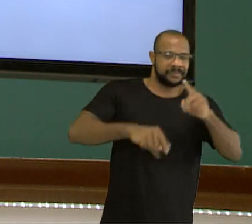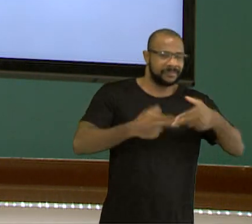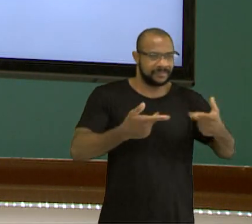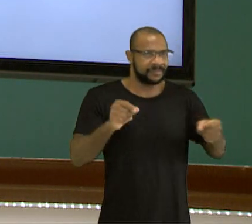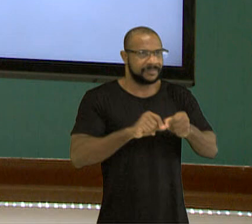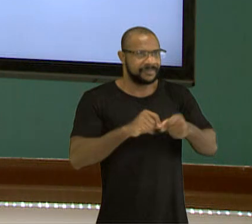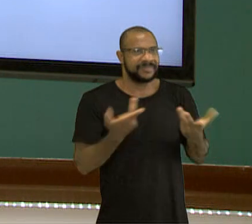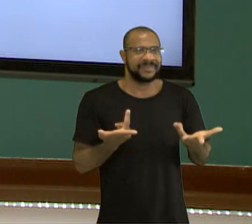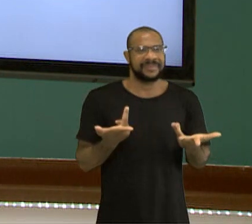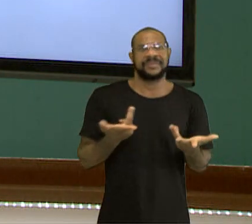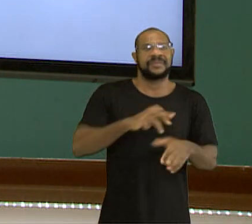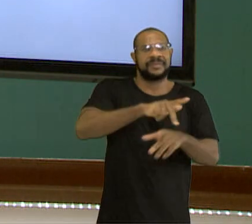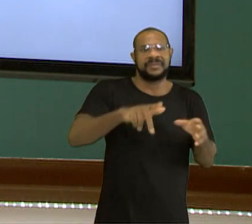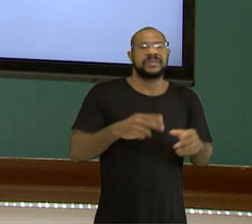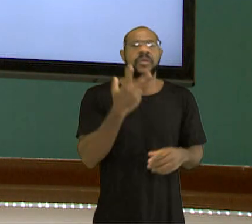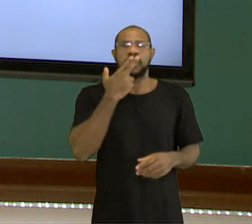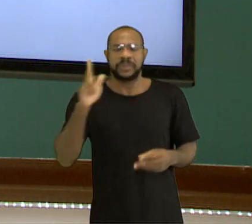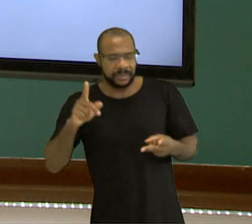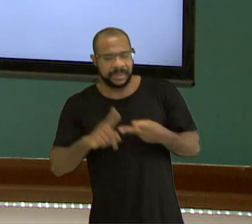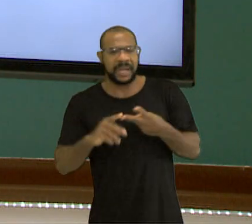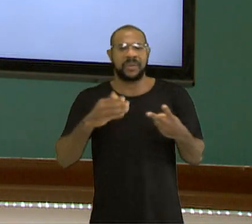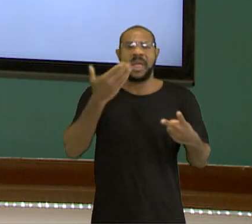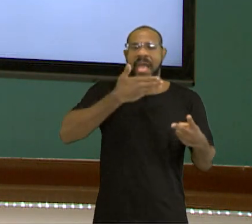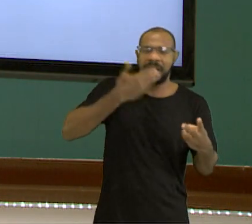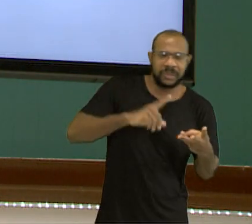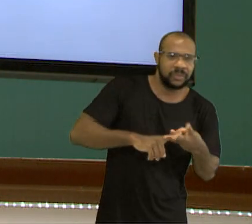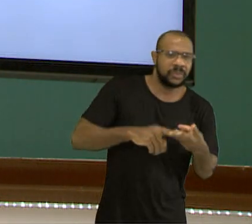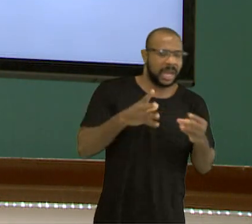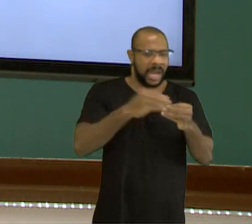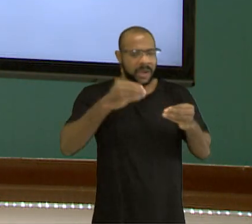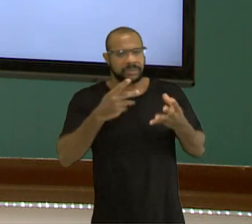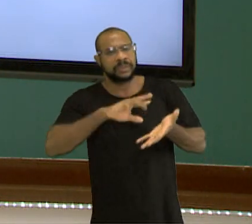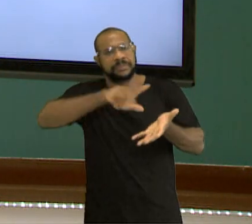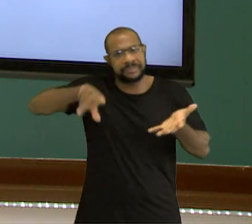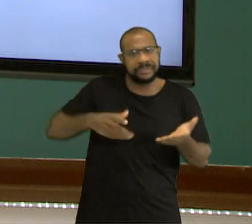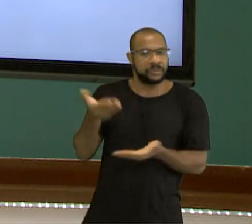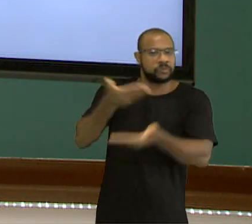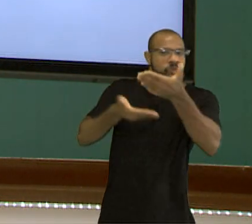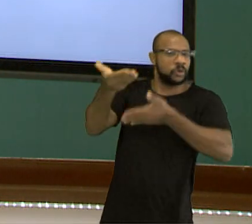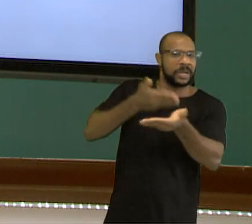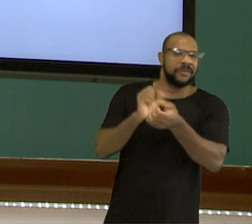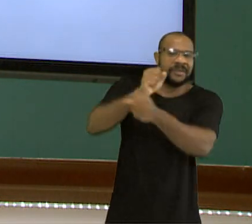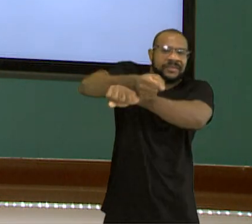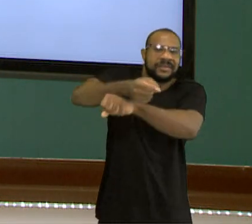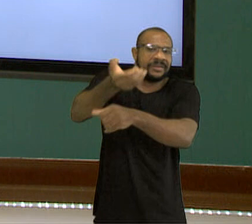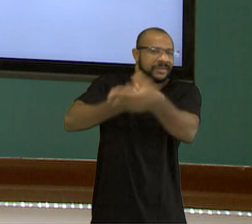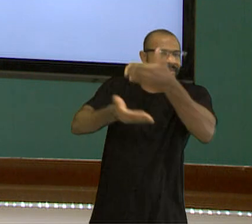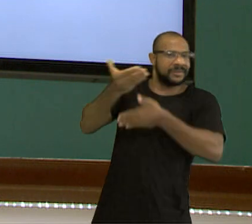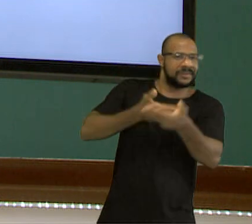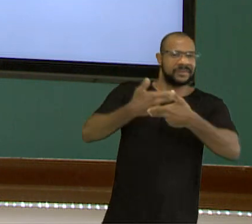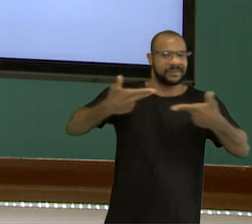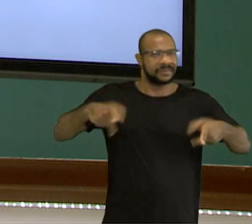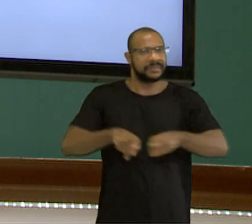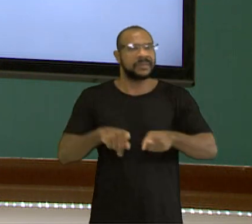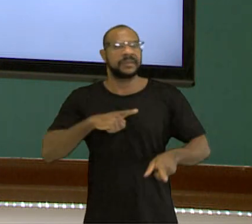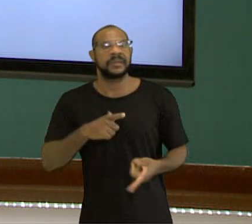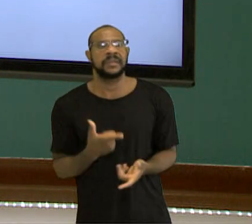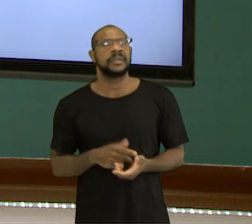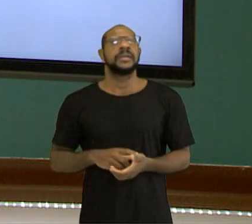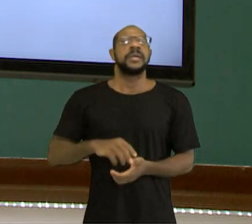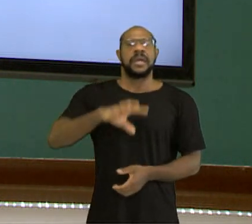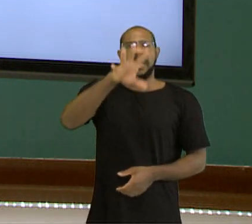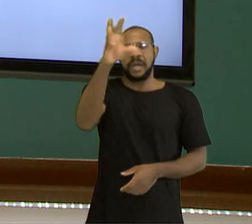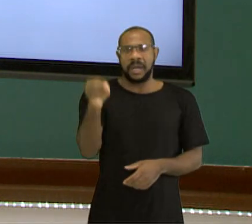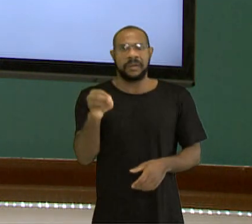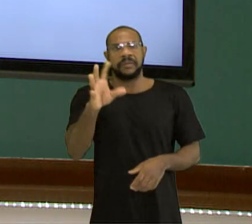aqui na colônia, como tabaco, açúcar, algodão, por escravos na África, então esse comércio que existiu. A África Ocidental